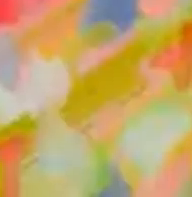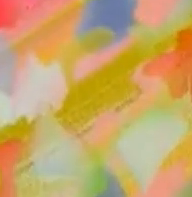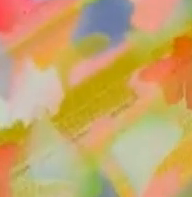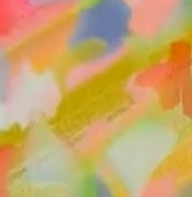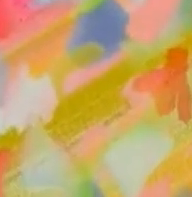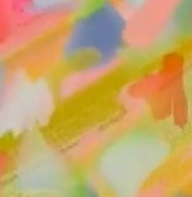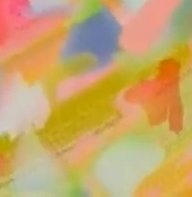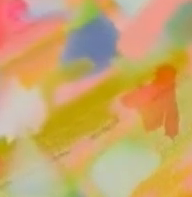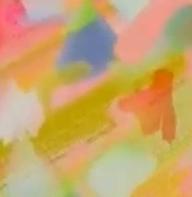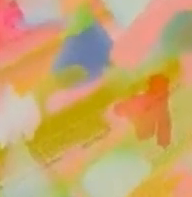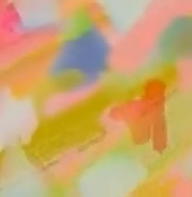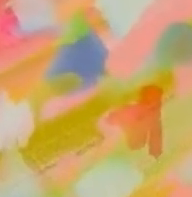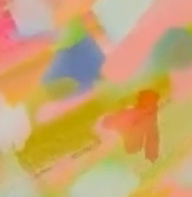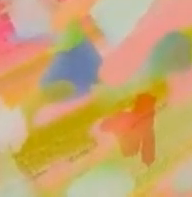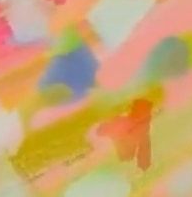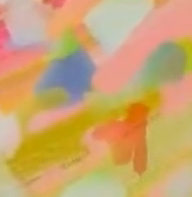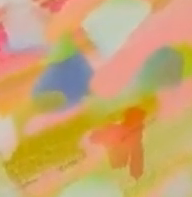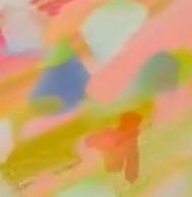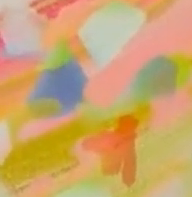o